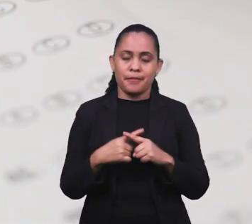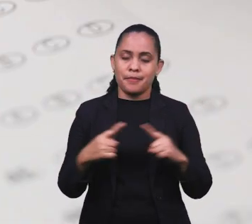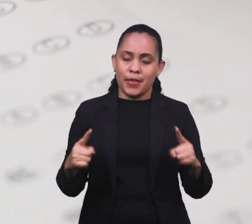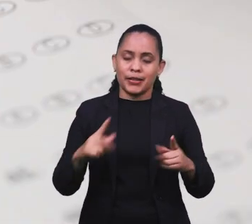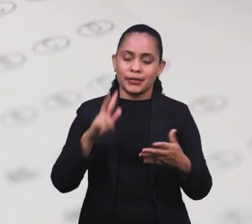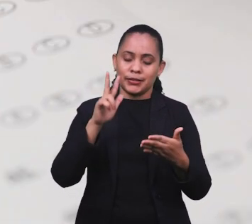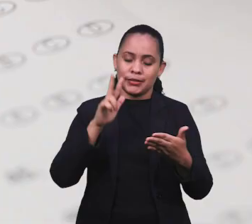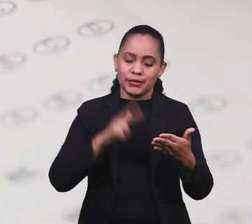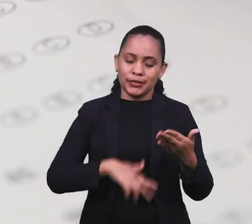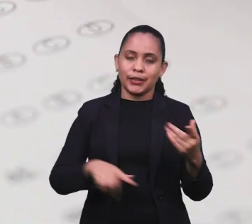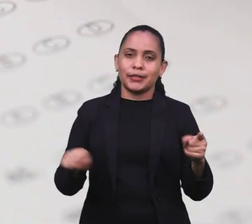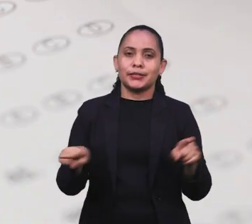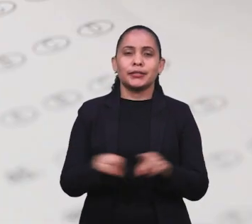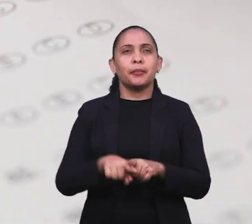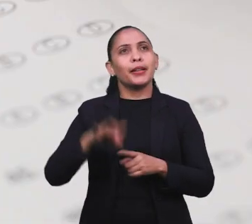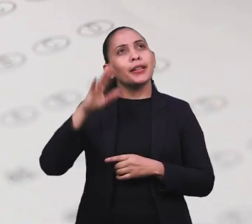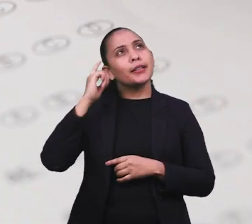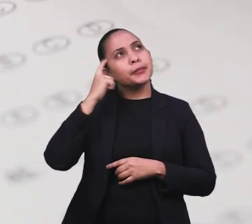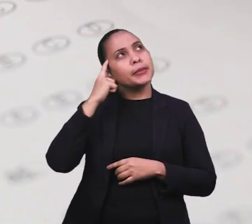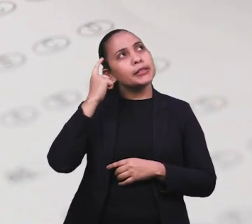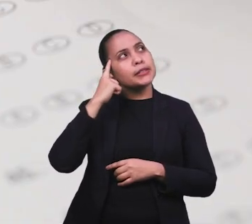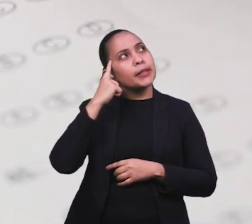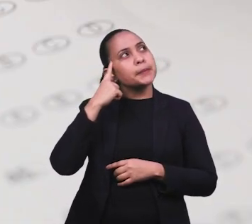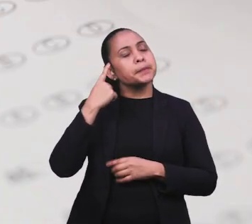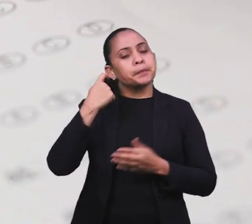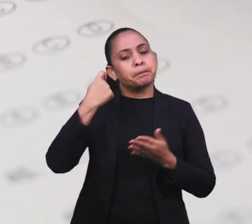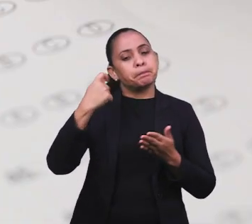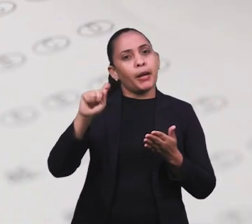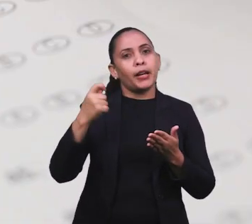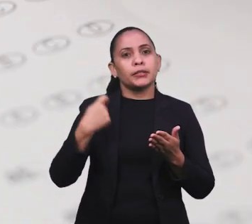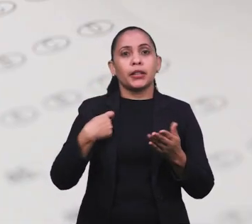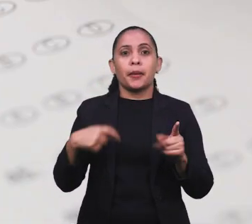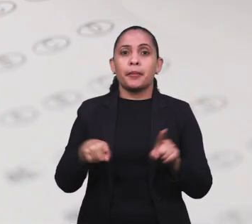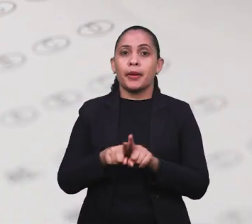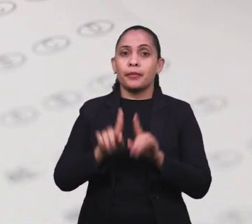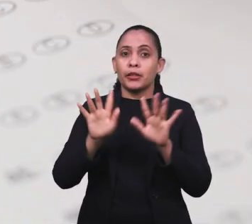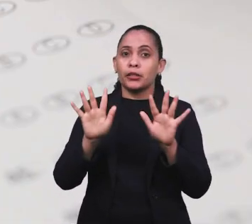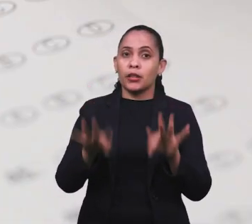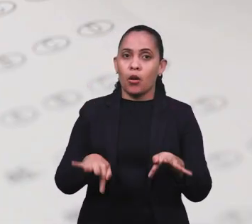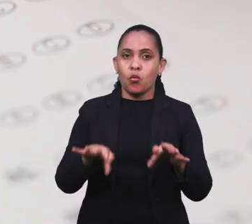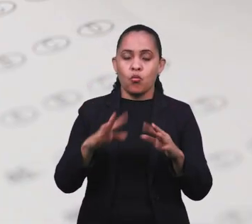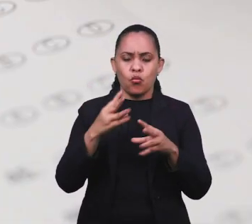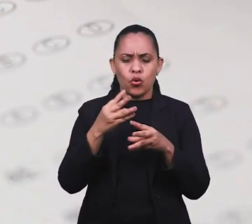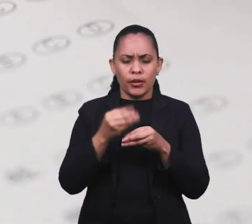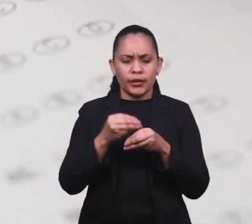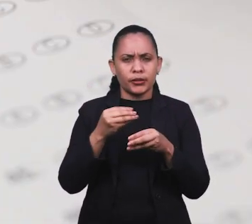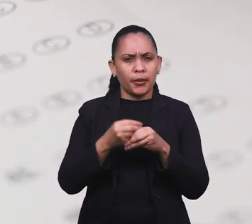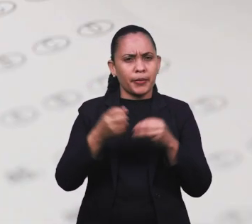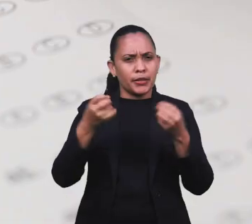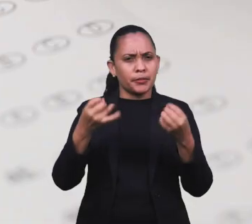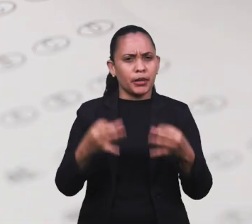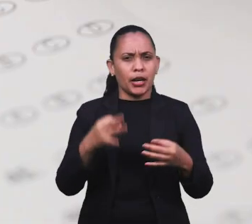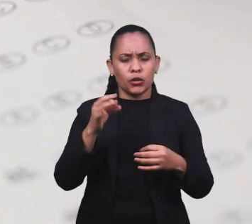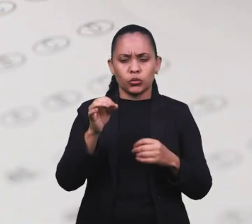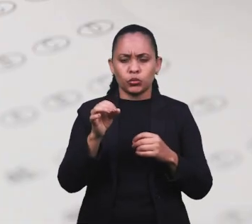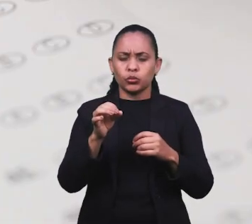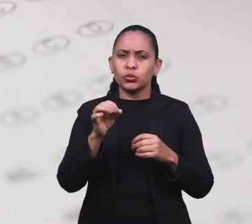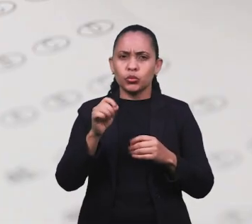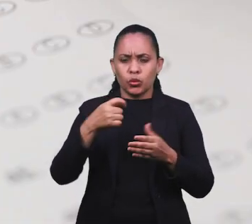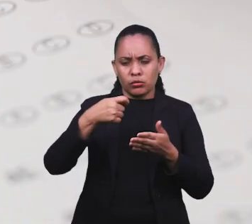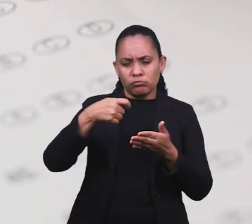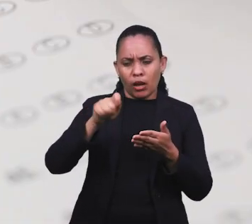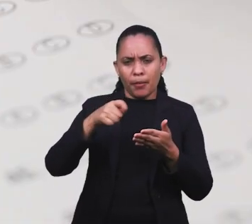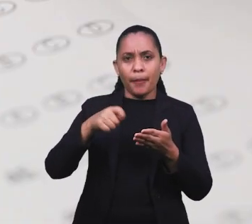assunto. É ler, fazer o quê? Essa reflexão e, eventualmente, para encerrar, um pequeno resumo. Explicar com as